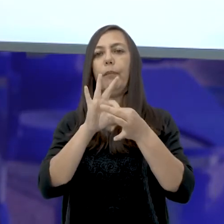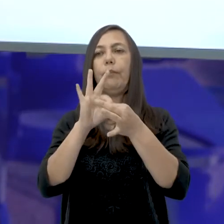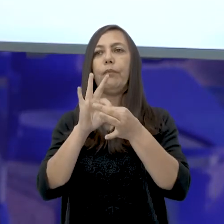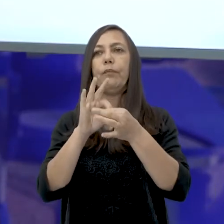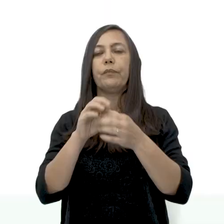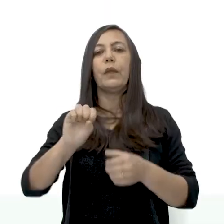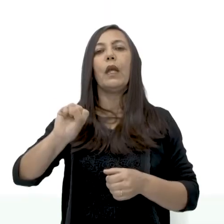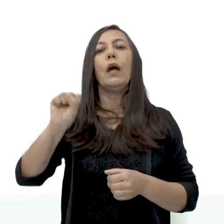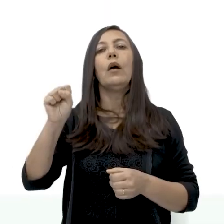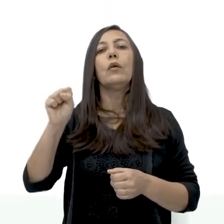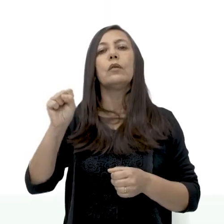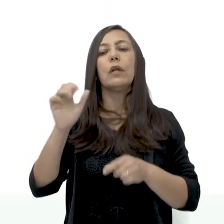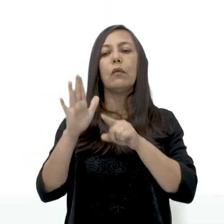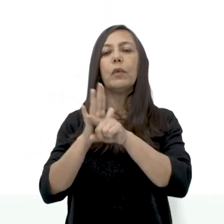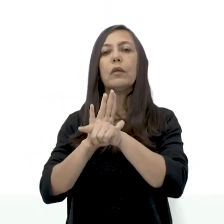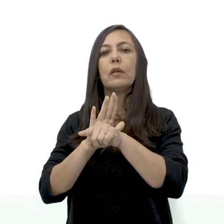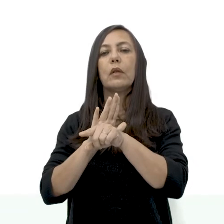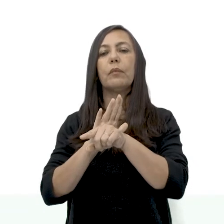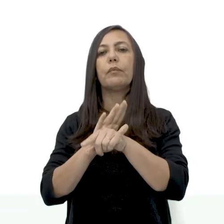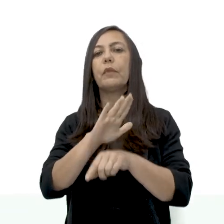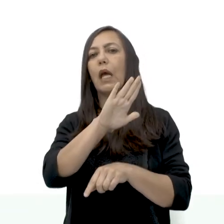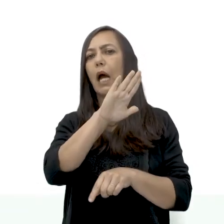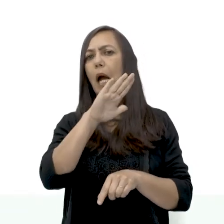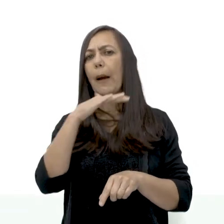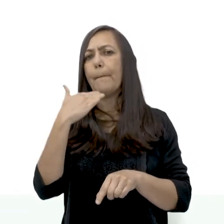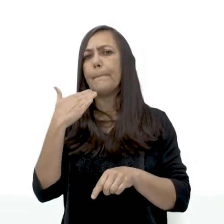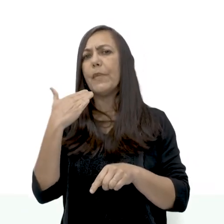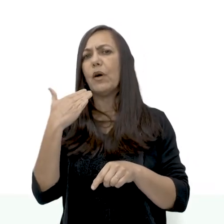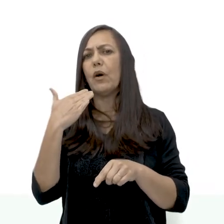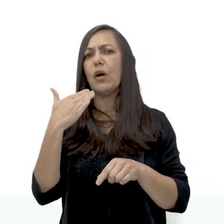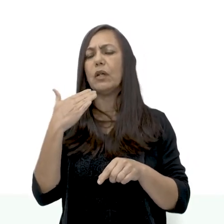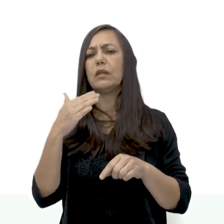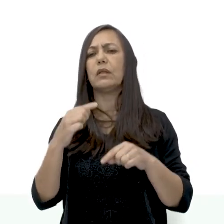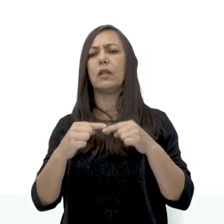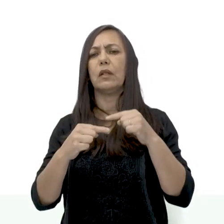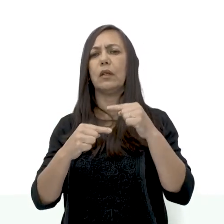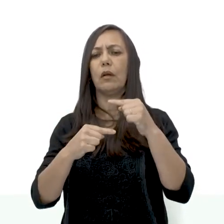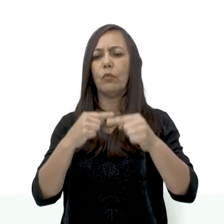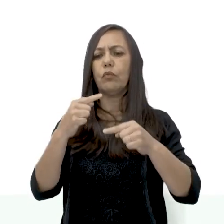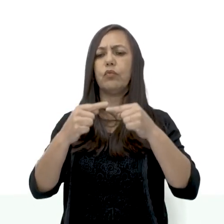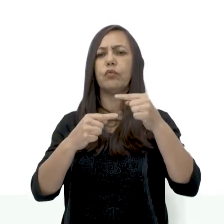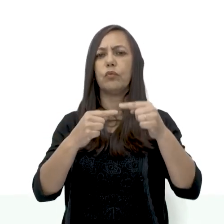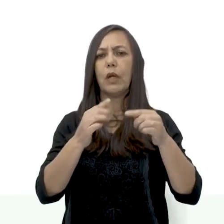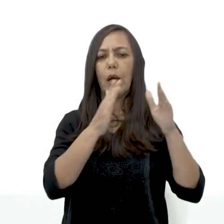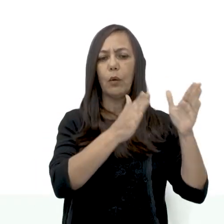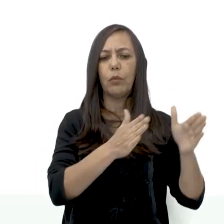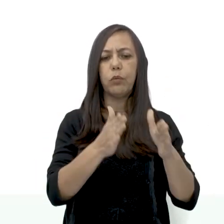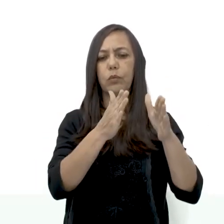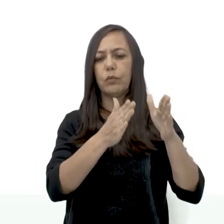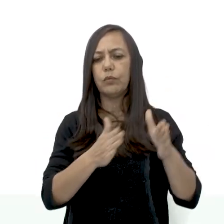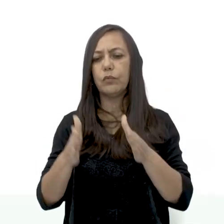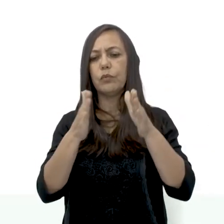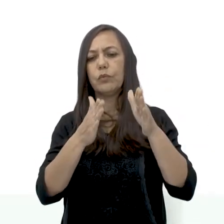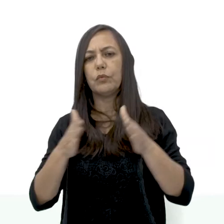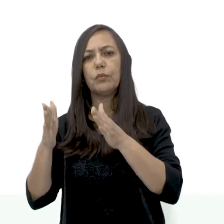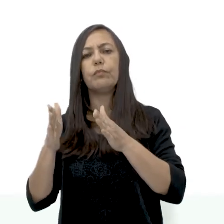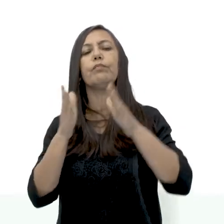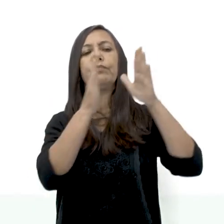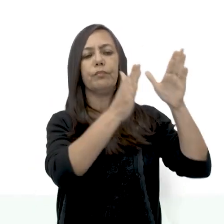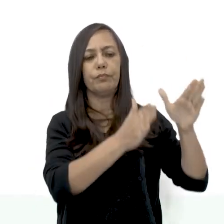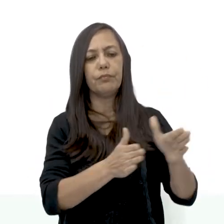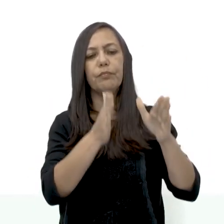que pensa da mesma maneira, em uma trindade. Então, aqui a ideia,